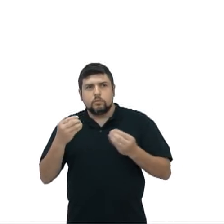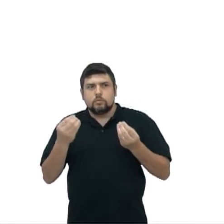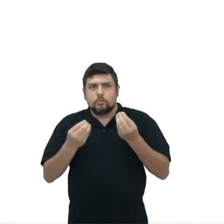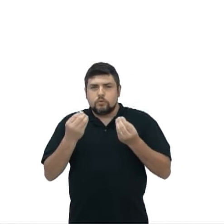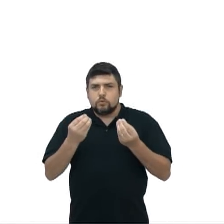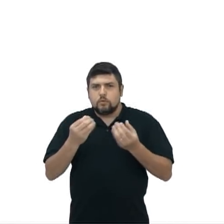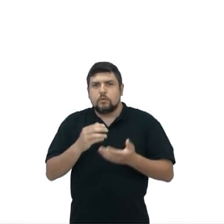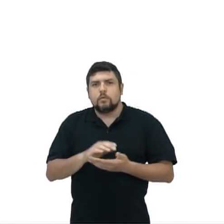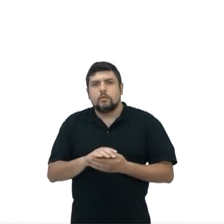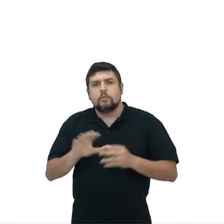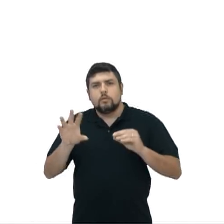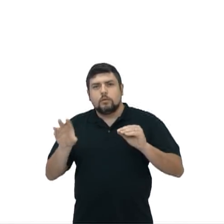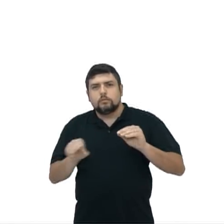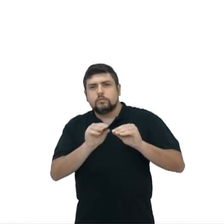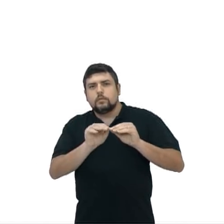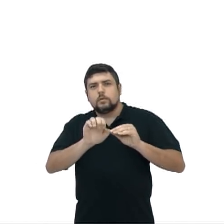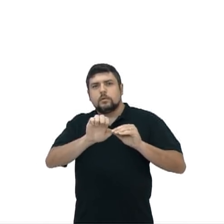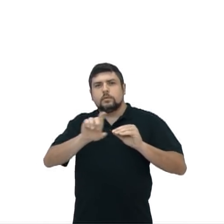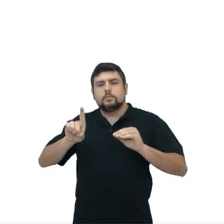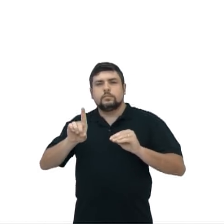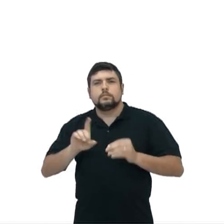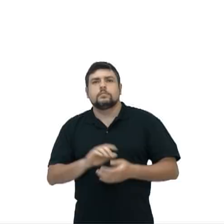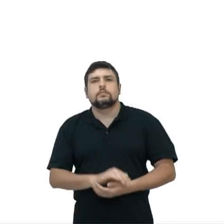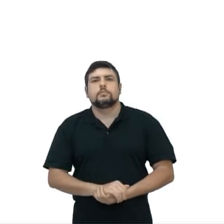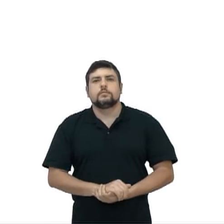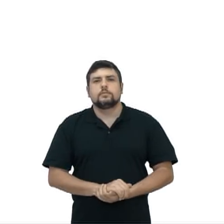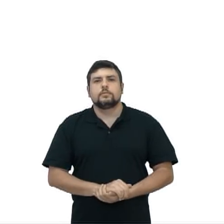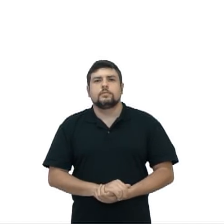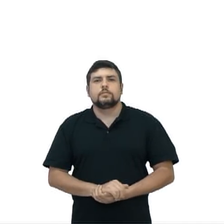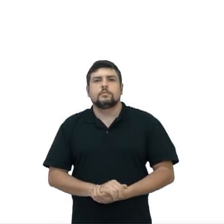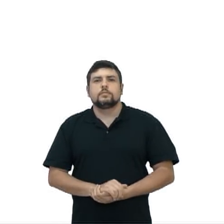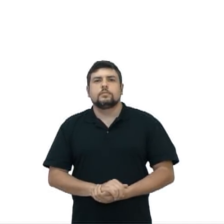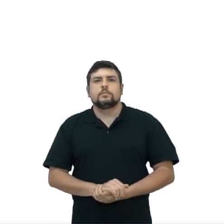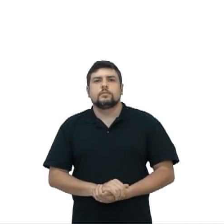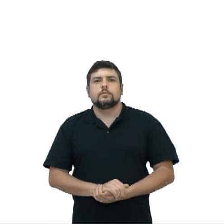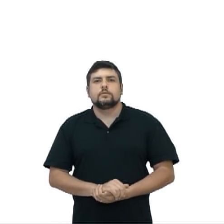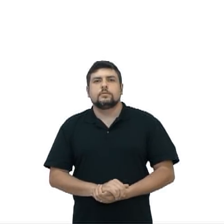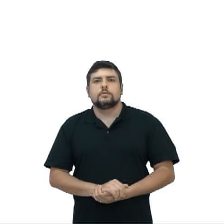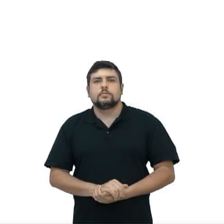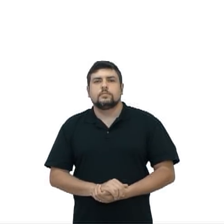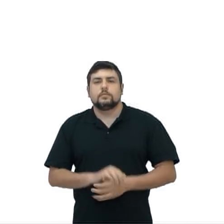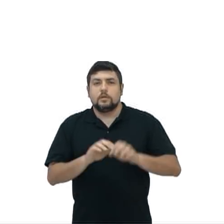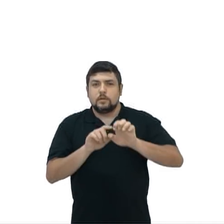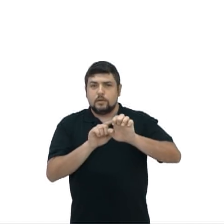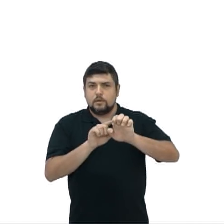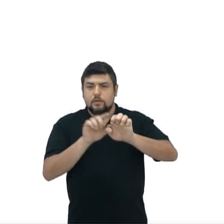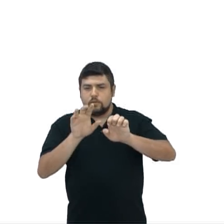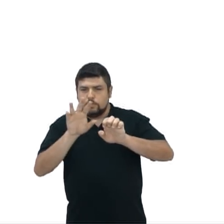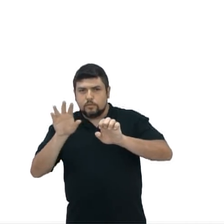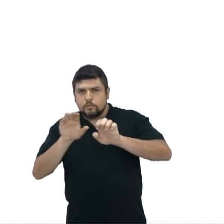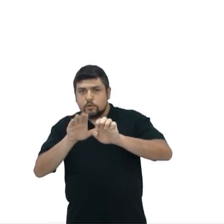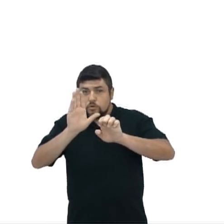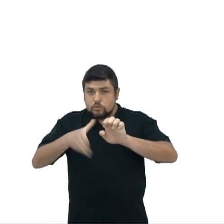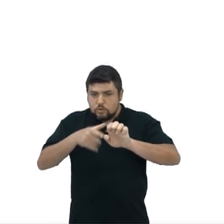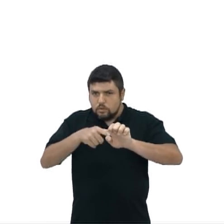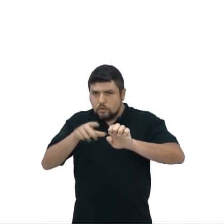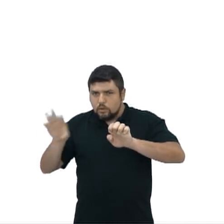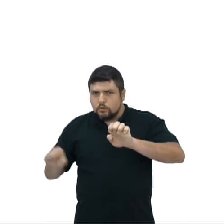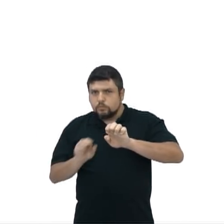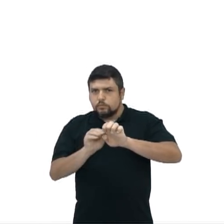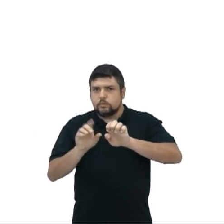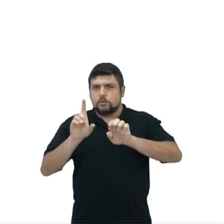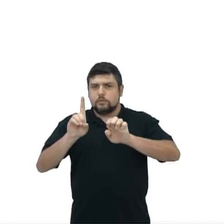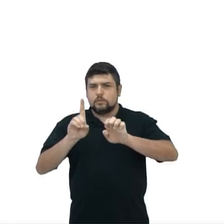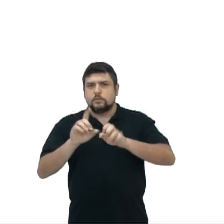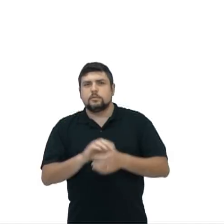baked, né? Ele assou o bolo ontem. Colocou o ed, já tinha o e, só coloquei o d. Perfect. The